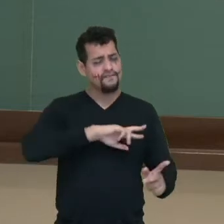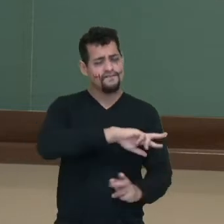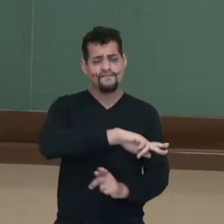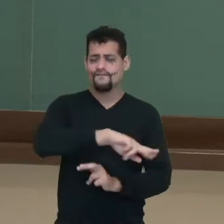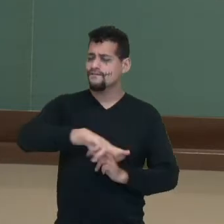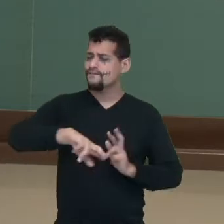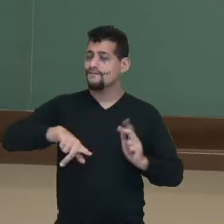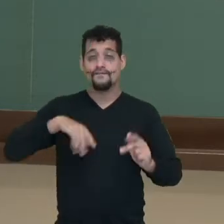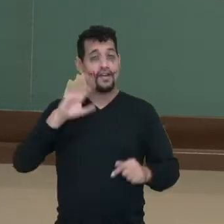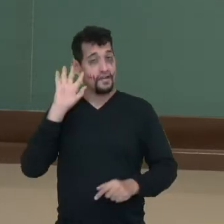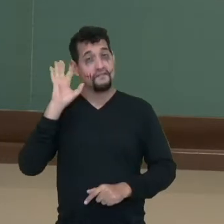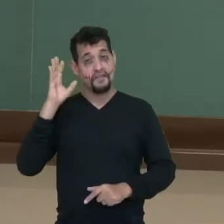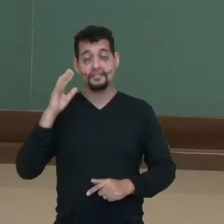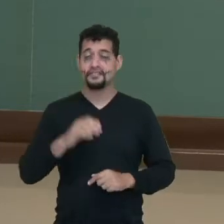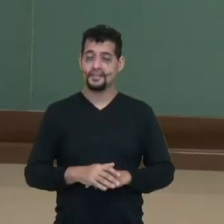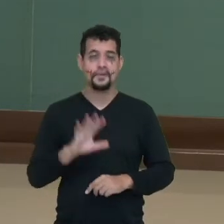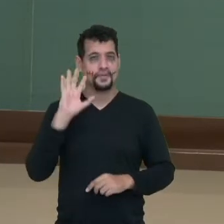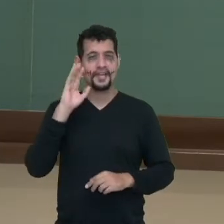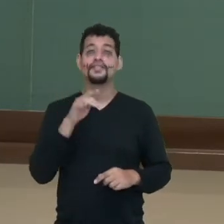festas populares,